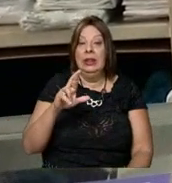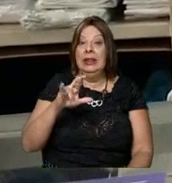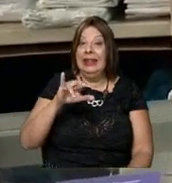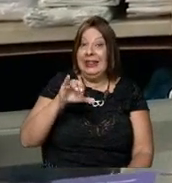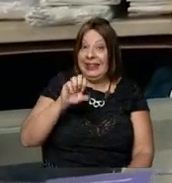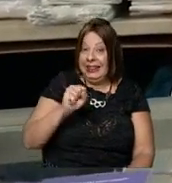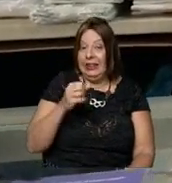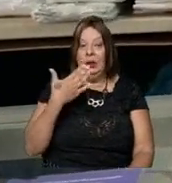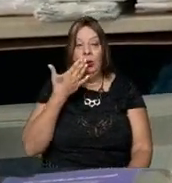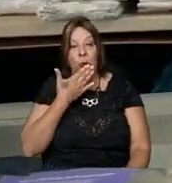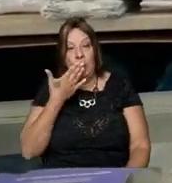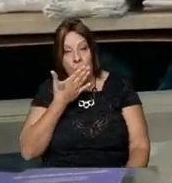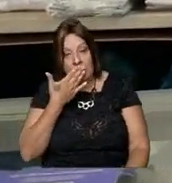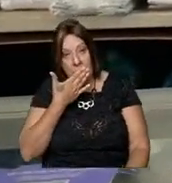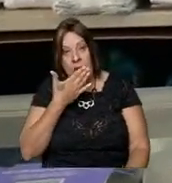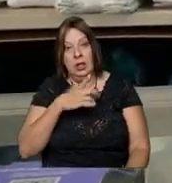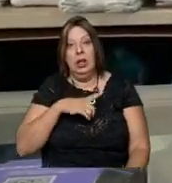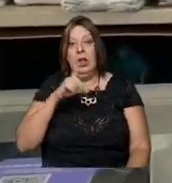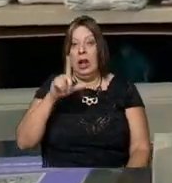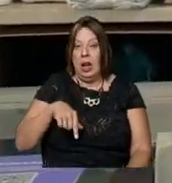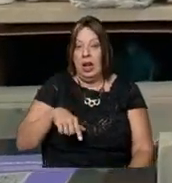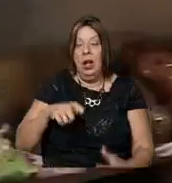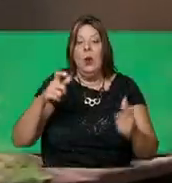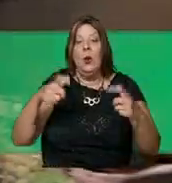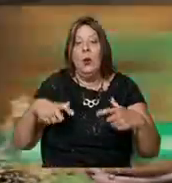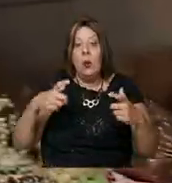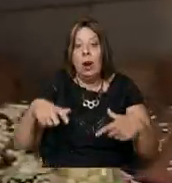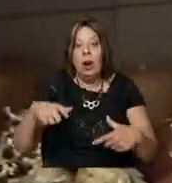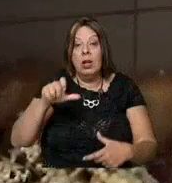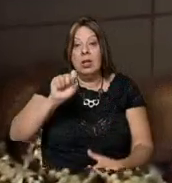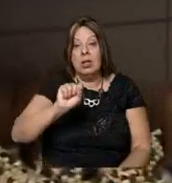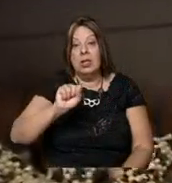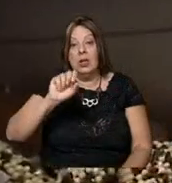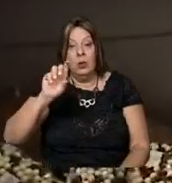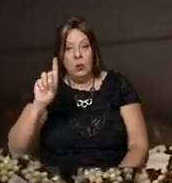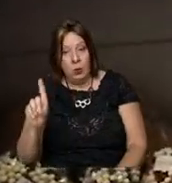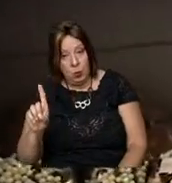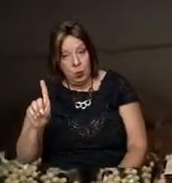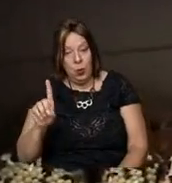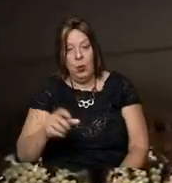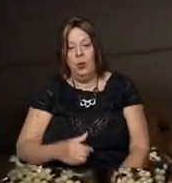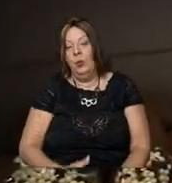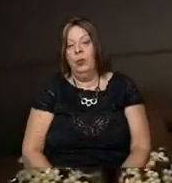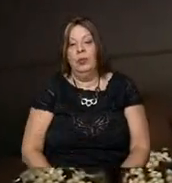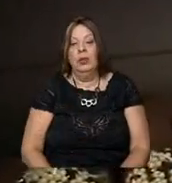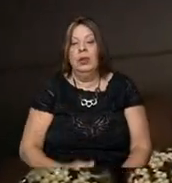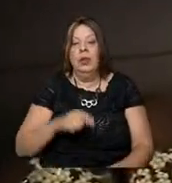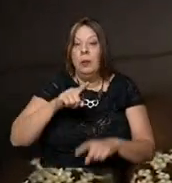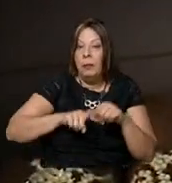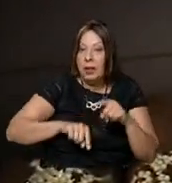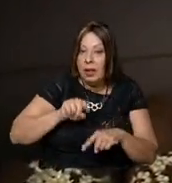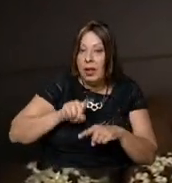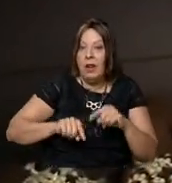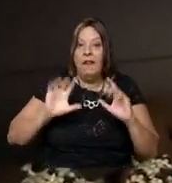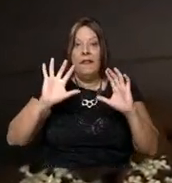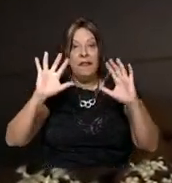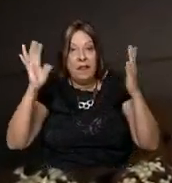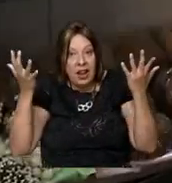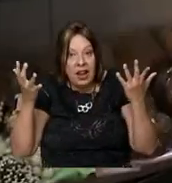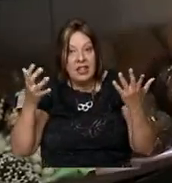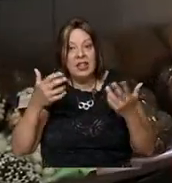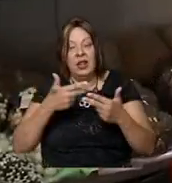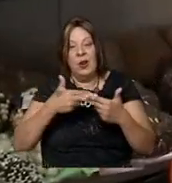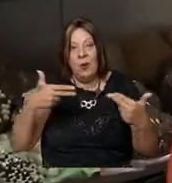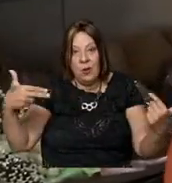Doces, que faz parte da Regional Santos Dumont. Comprar também seu material para suas festas, né? Seu docinho e também o Caju